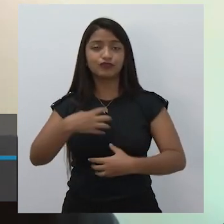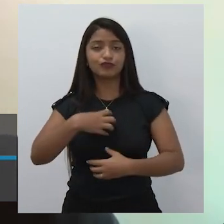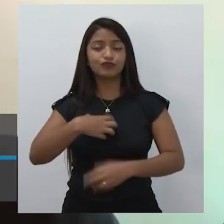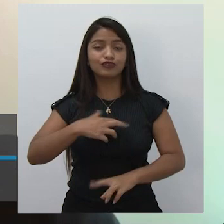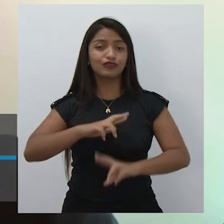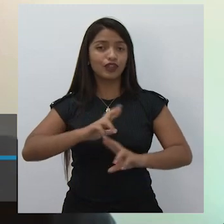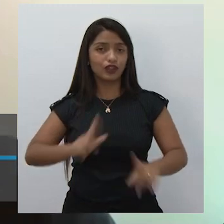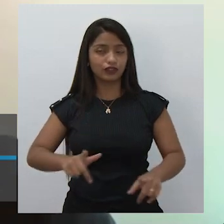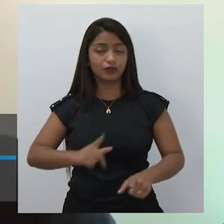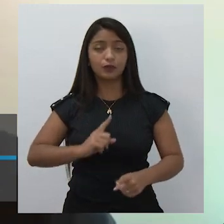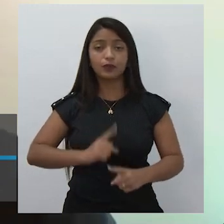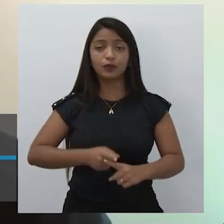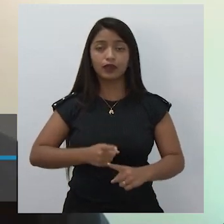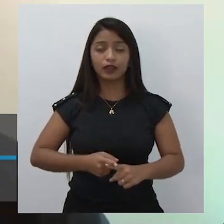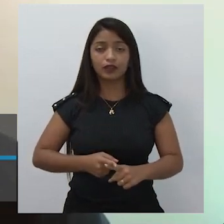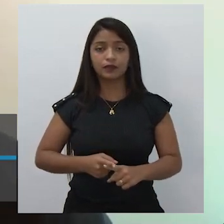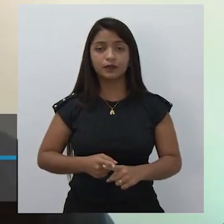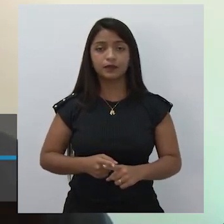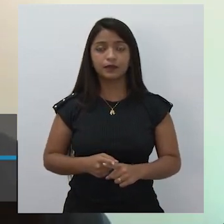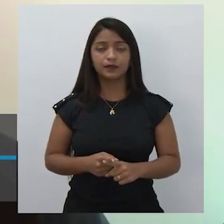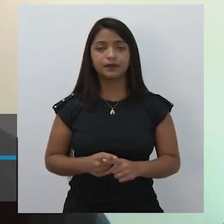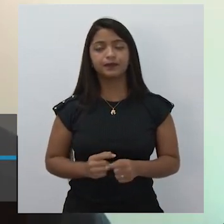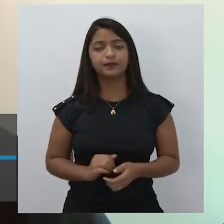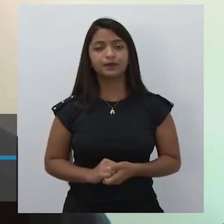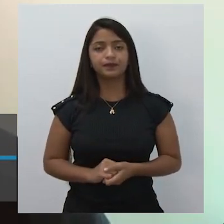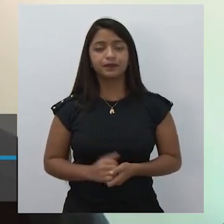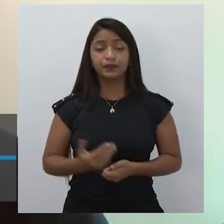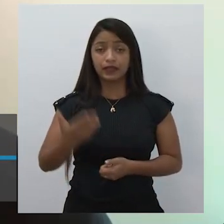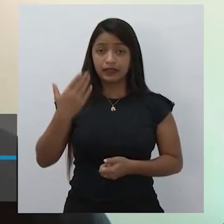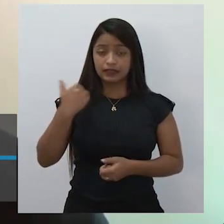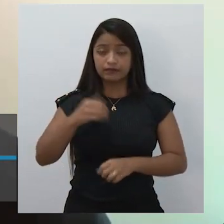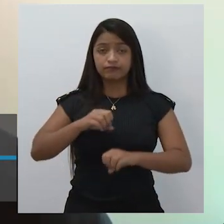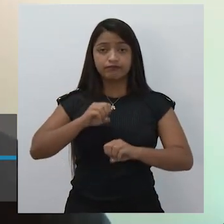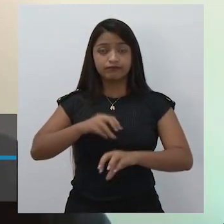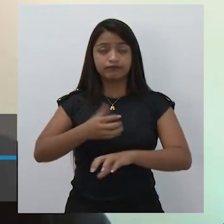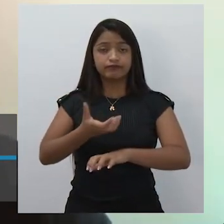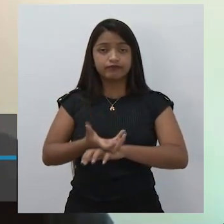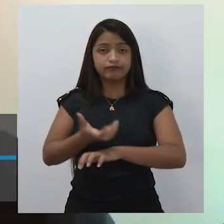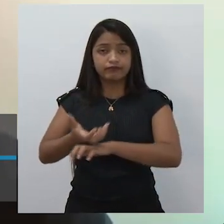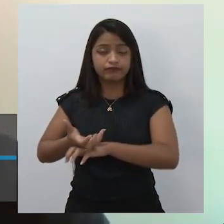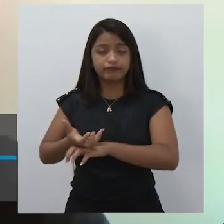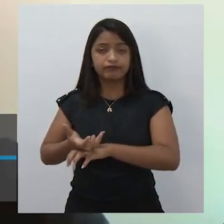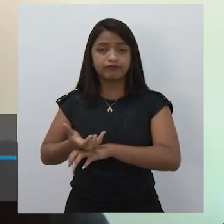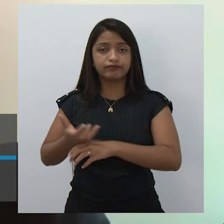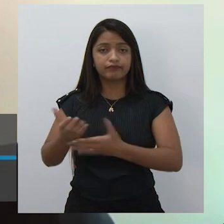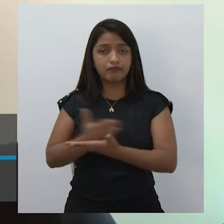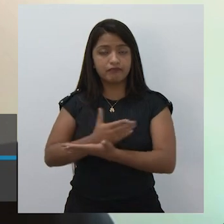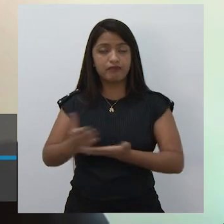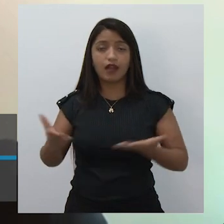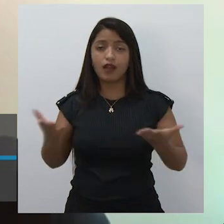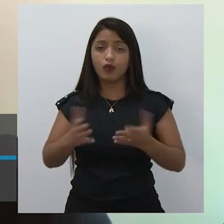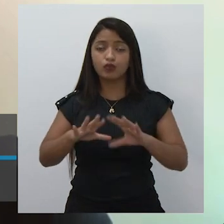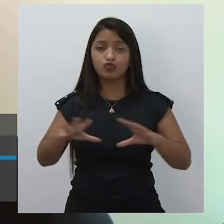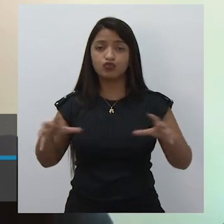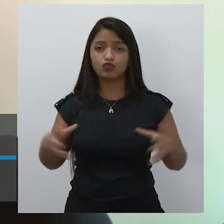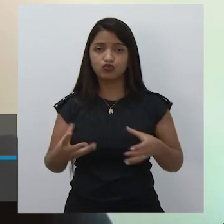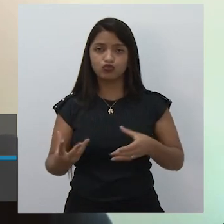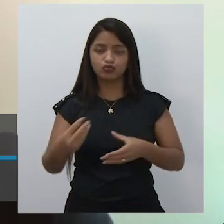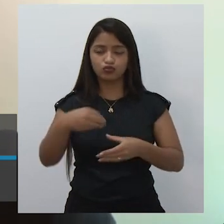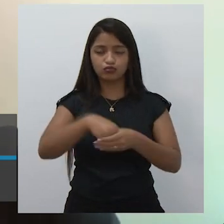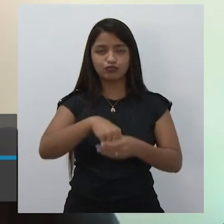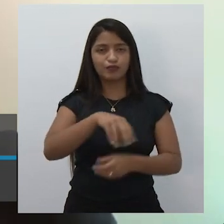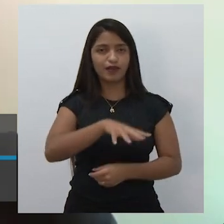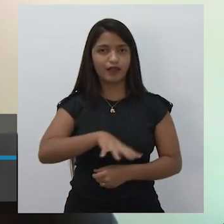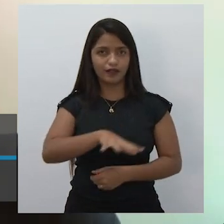que a gente está trabalhando não mais dentro de cada um dentro das suas caixinhas, mas a gente está trabalhando, então, por área,